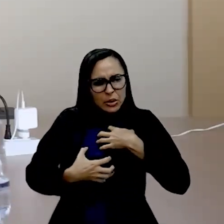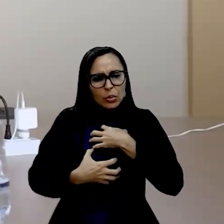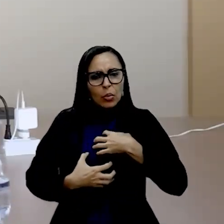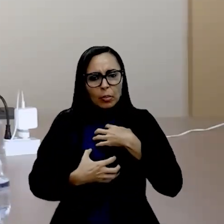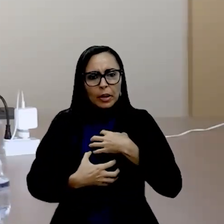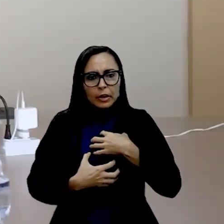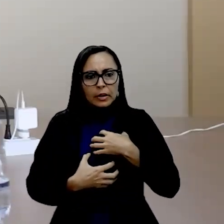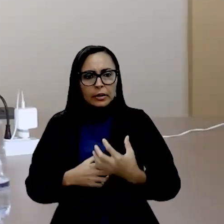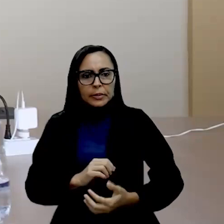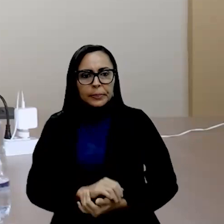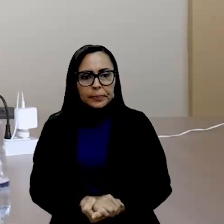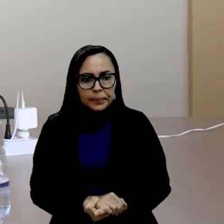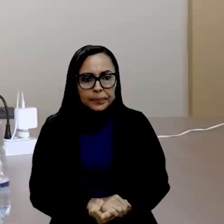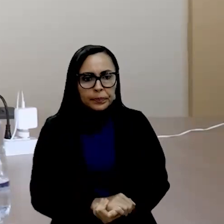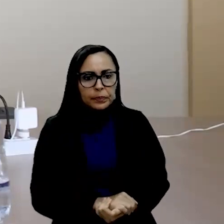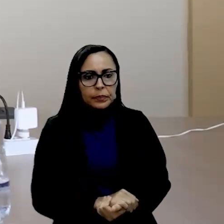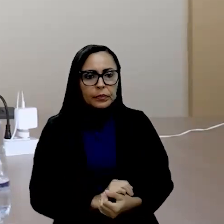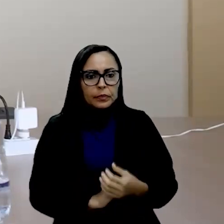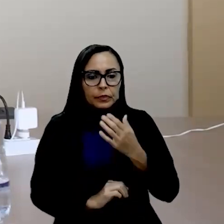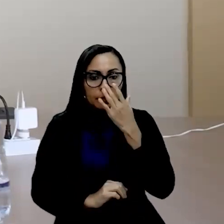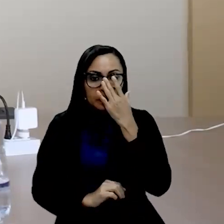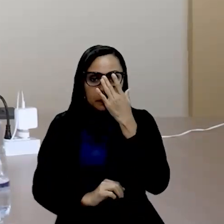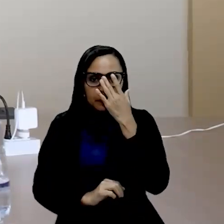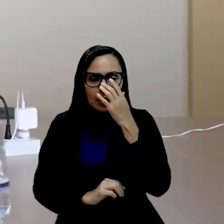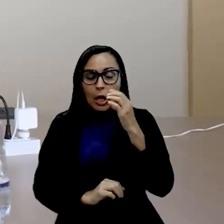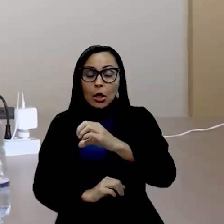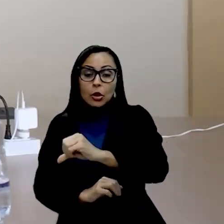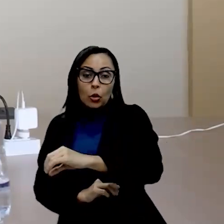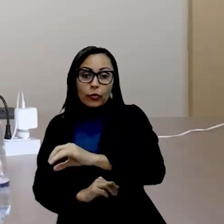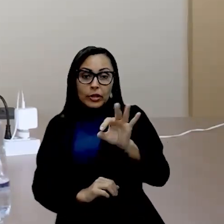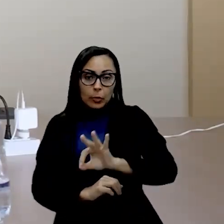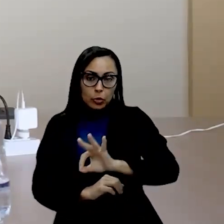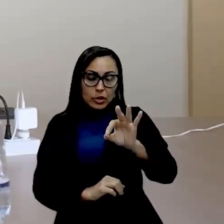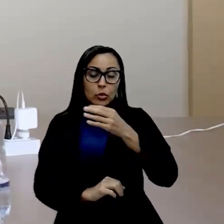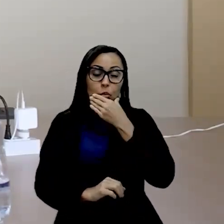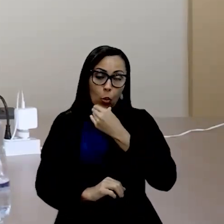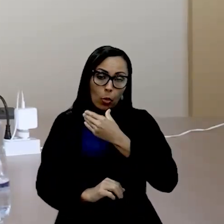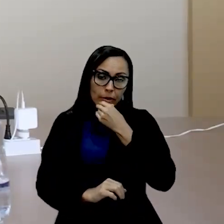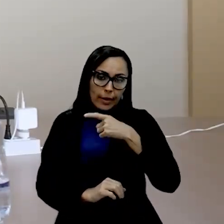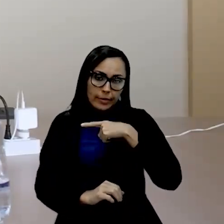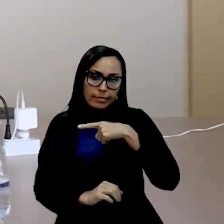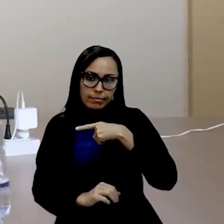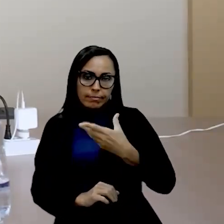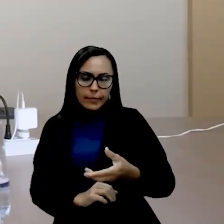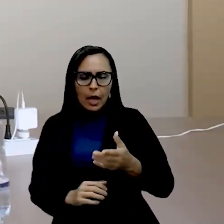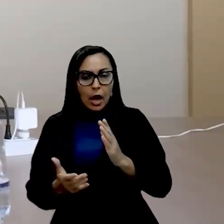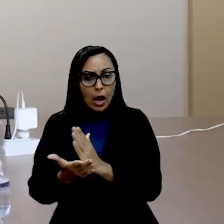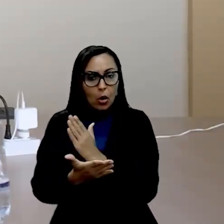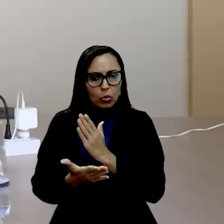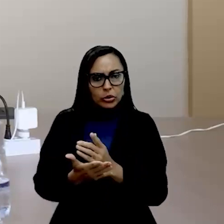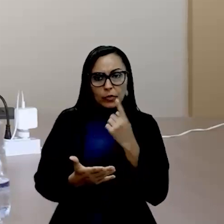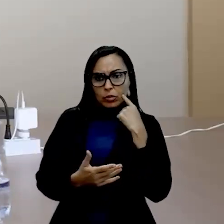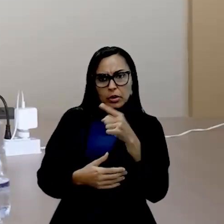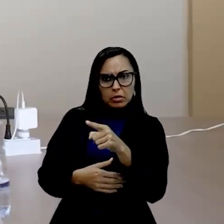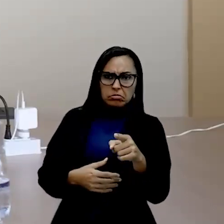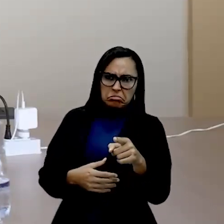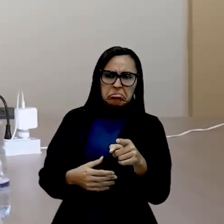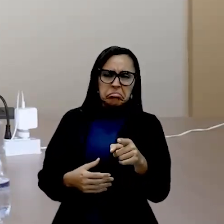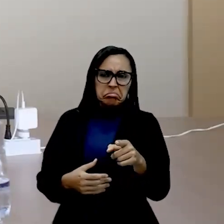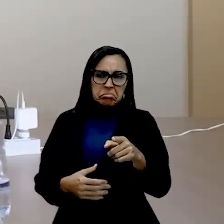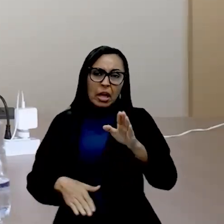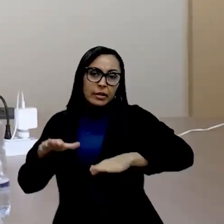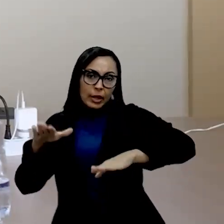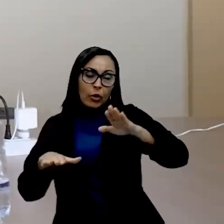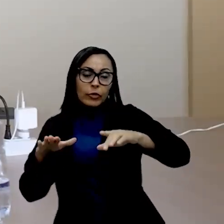hiperplasia ocorre em 90% dos homens. Então, talvez algum de vocês aqui já tenham hiperplasia prostática, ou